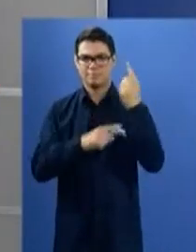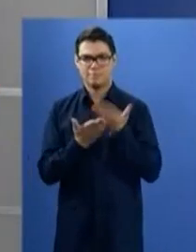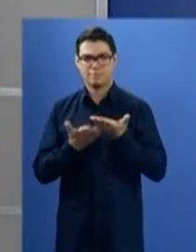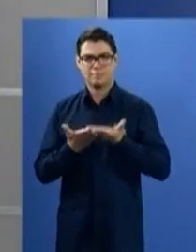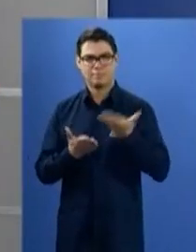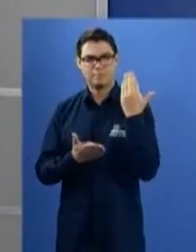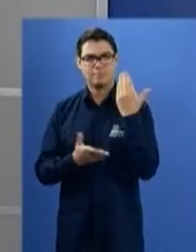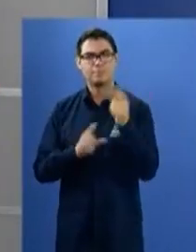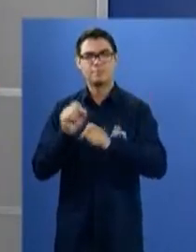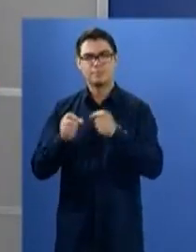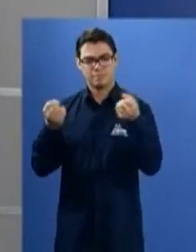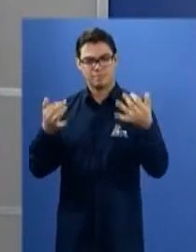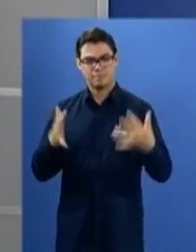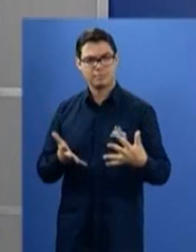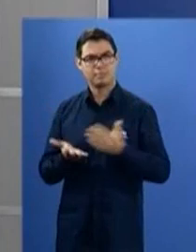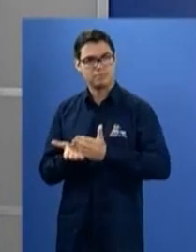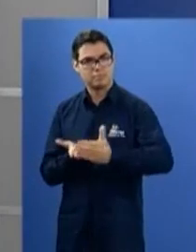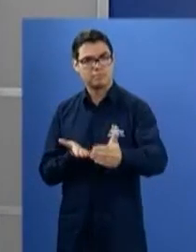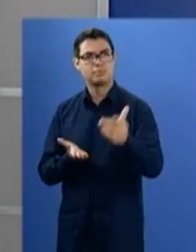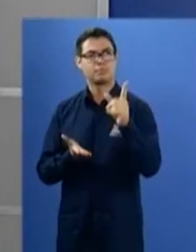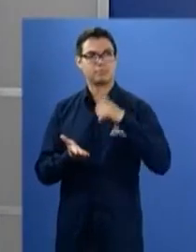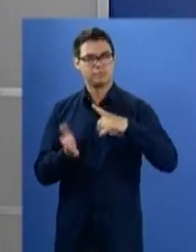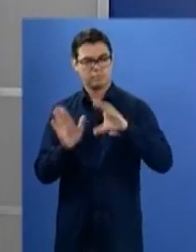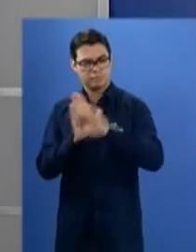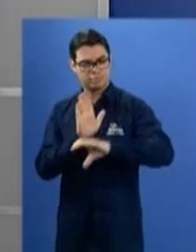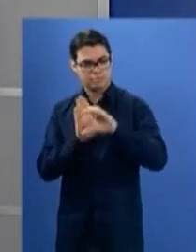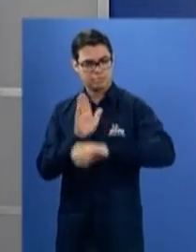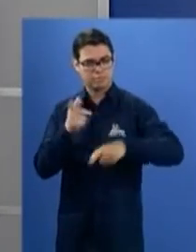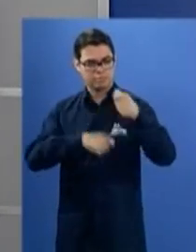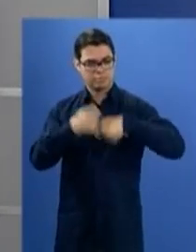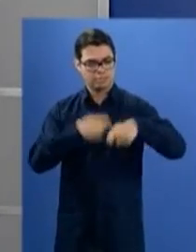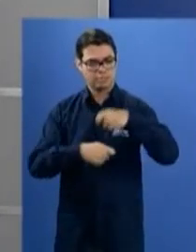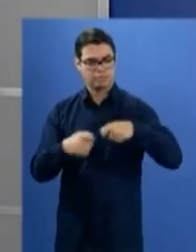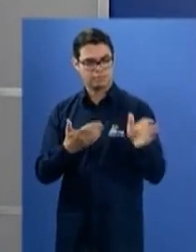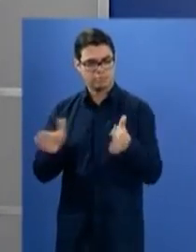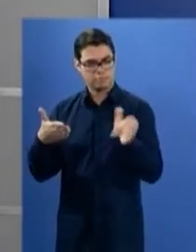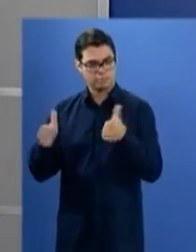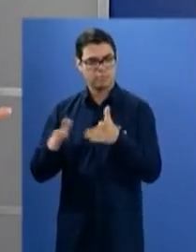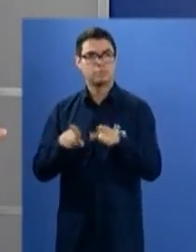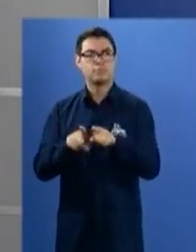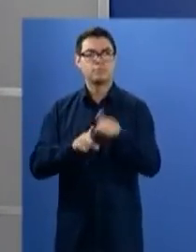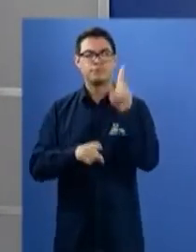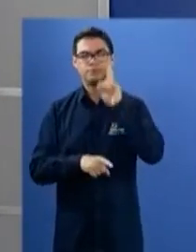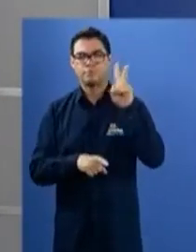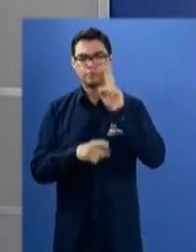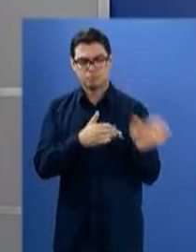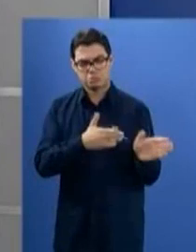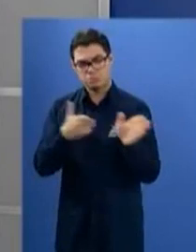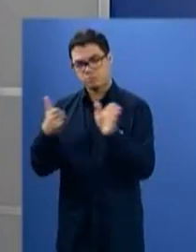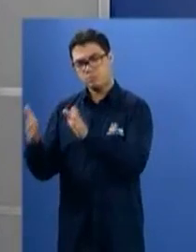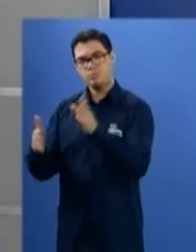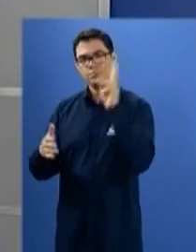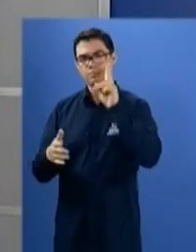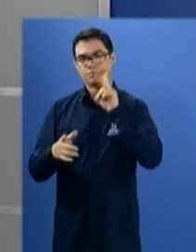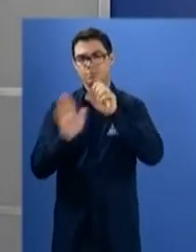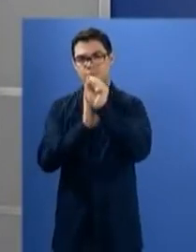foi introdutória e abordou mais os conceitos de administração da produção, o histórico evolutivo lá desde